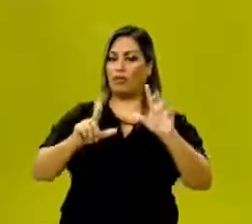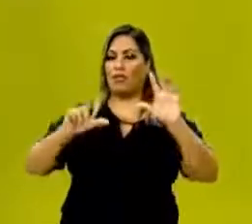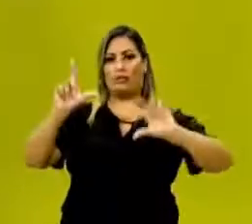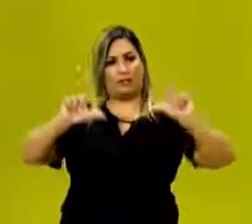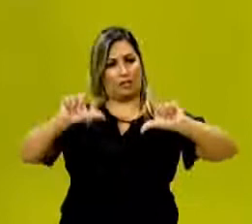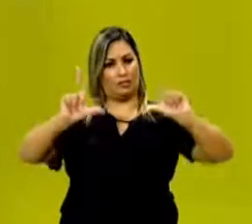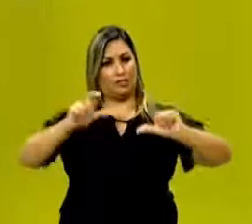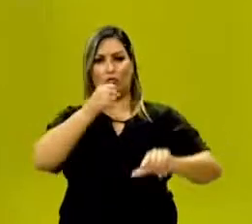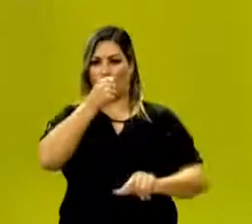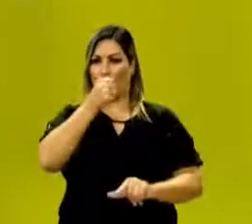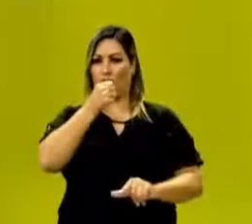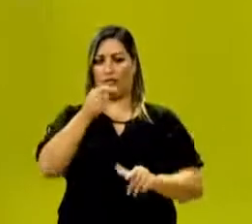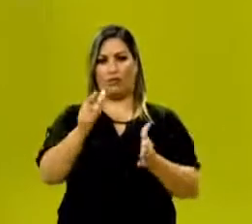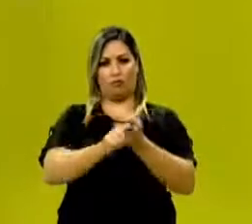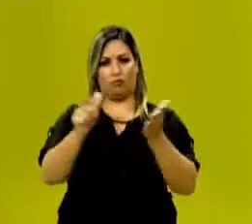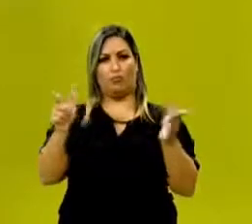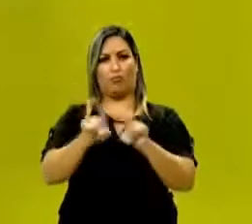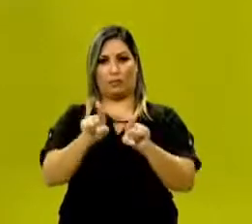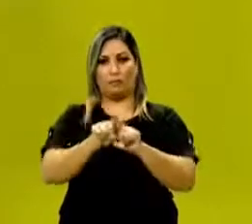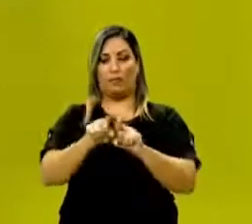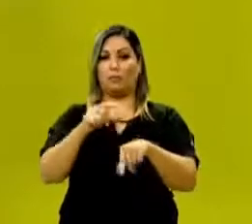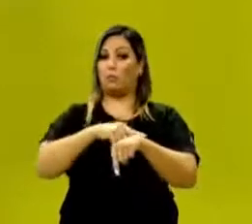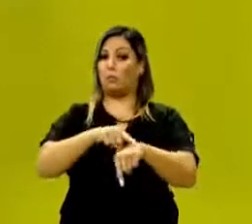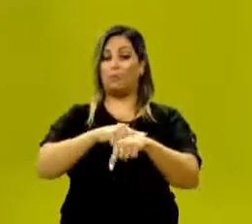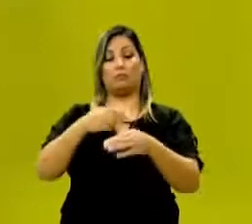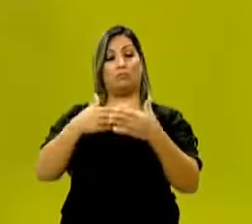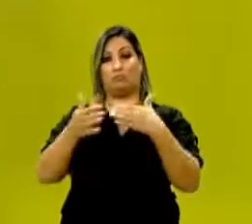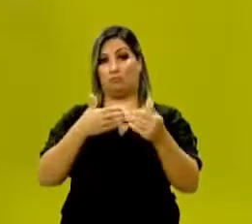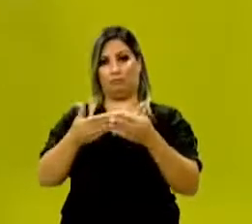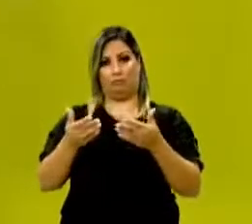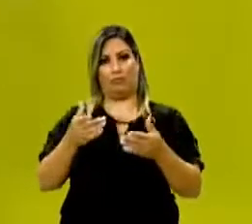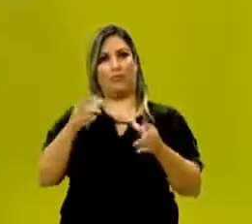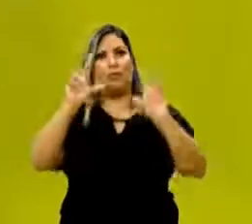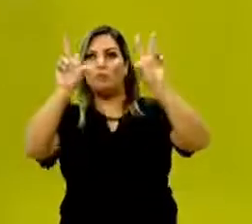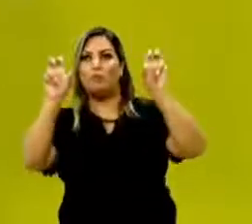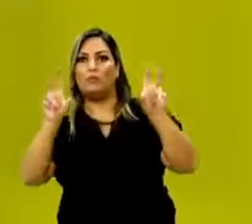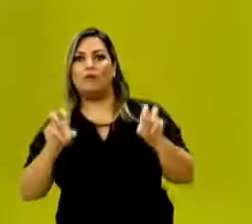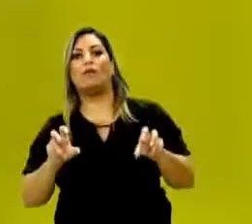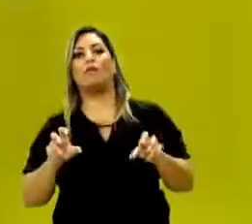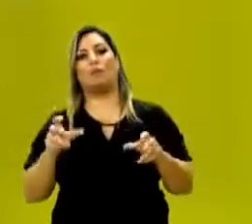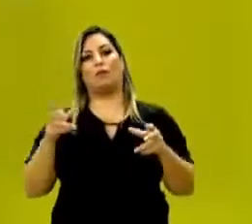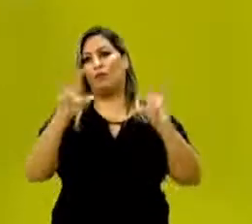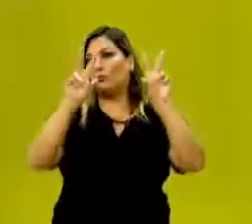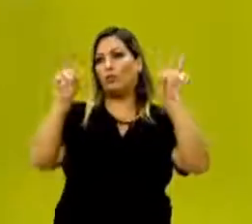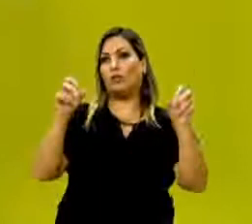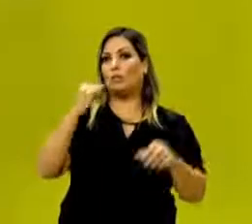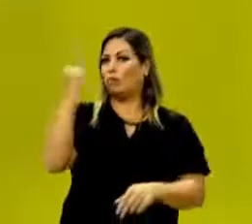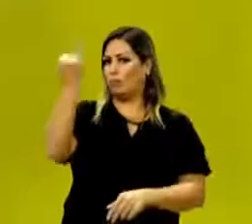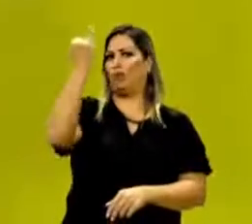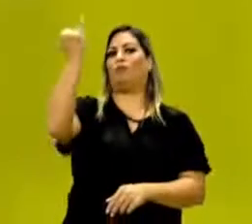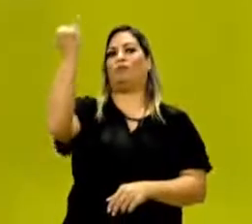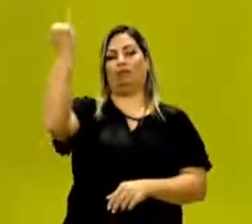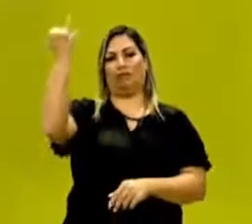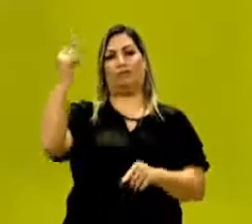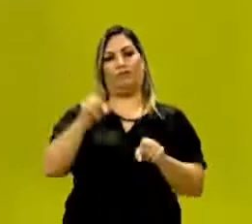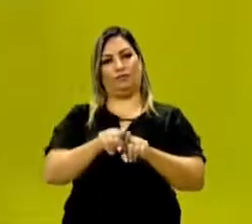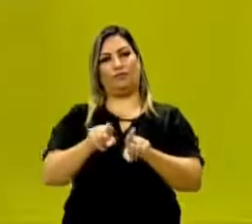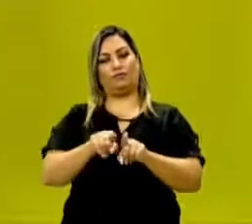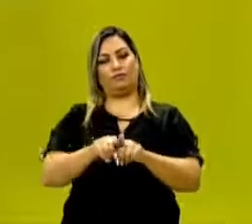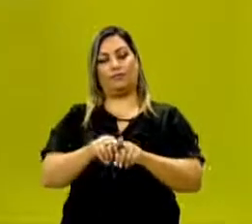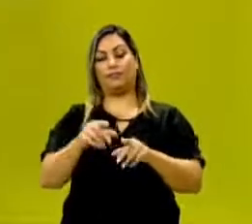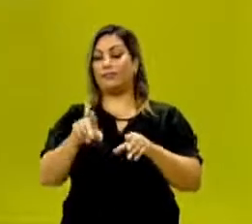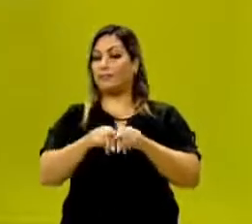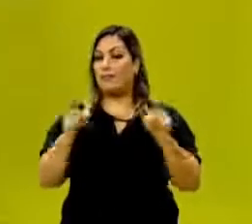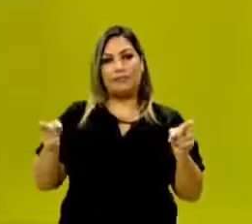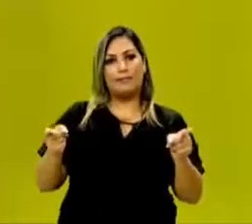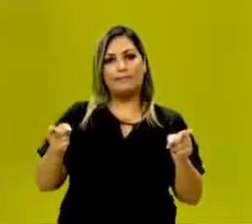em qualquer momento, porque ela trata de um assunto, né? Um assunto de relevância, de importância, mas não é